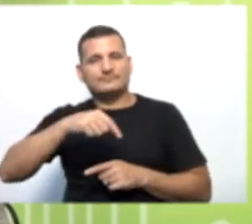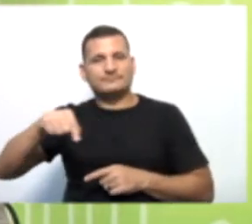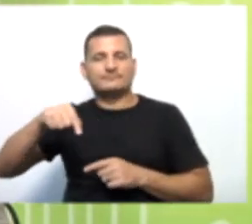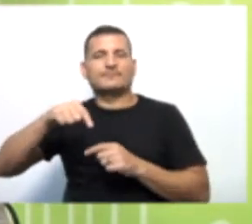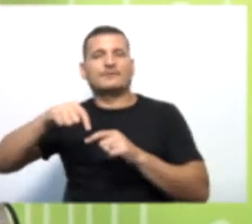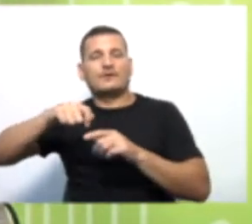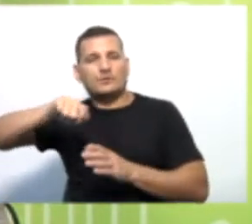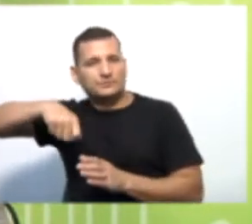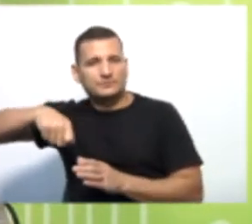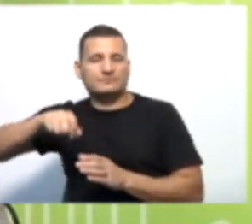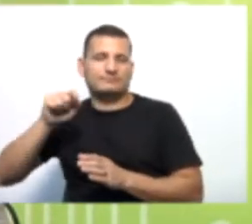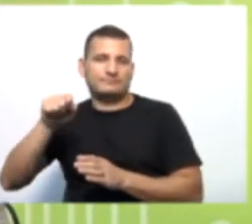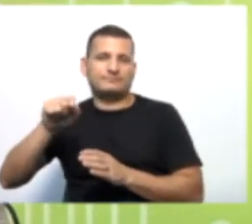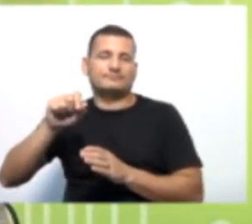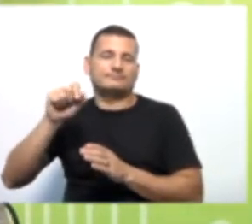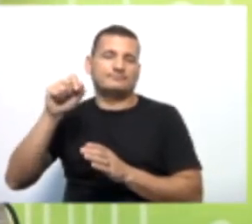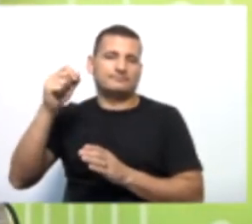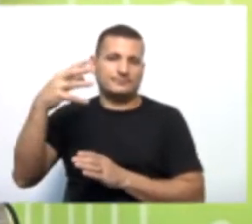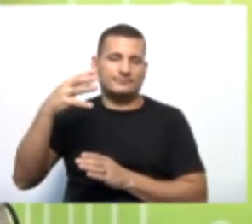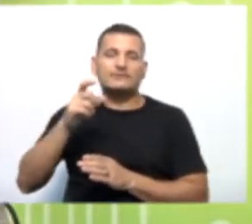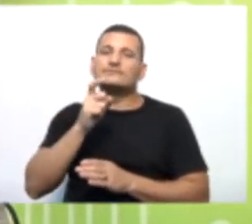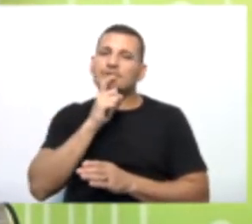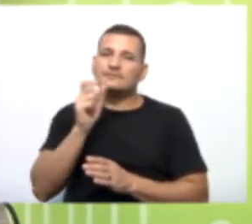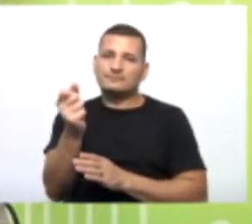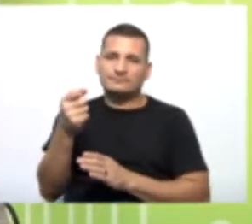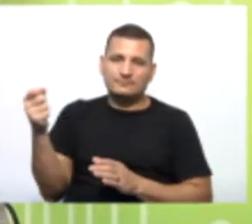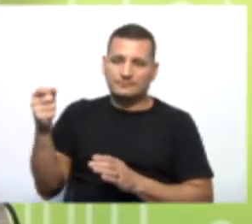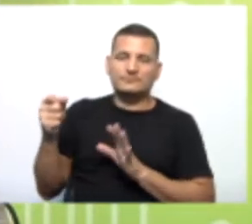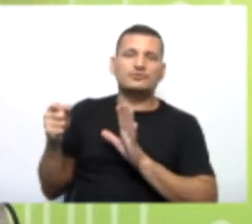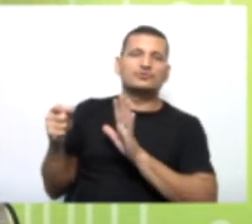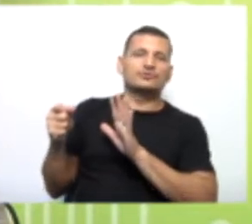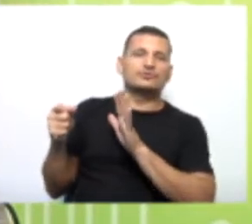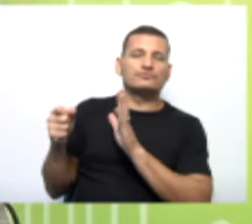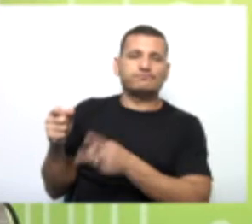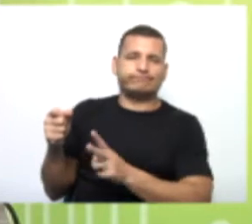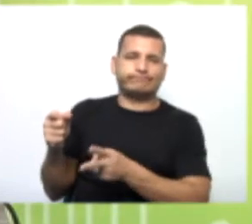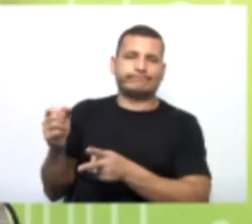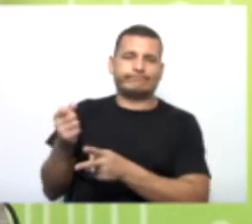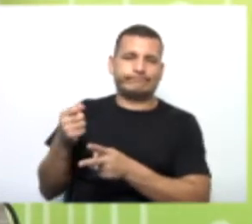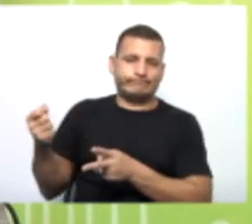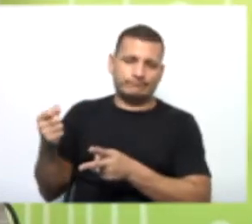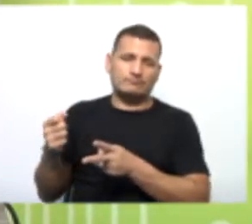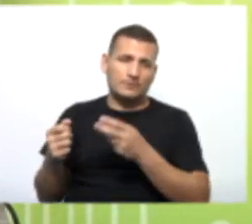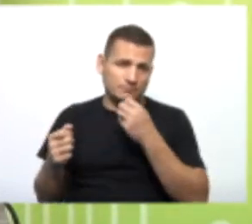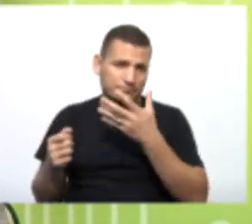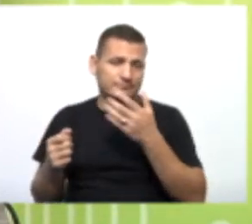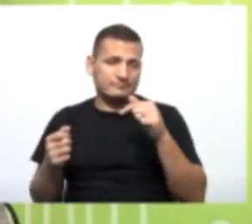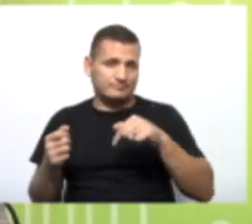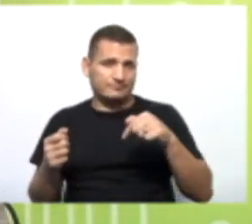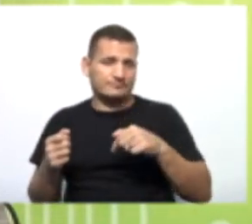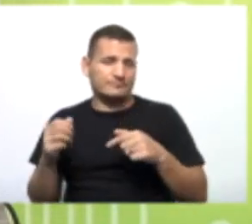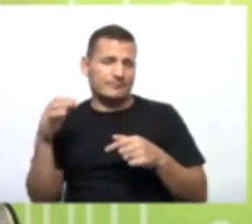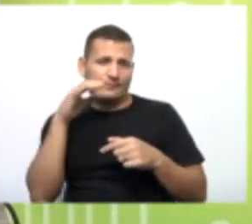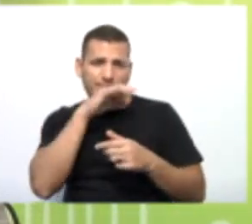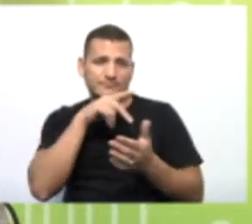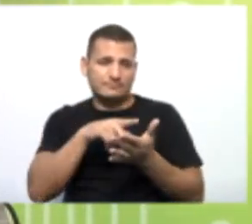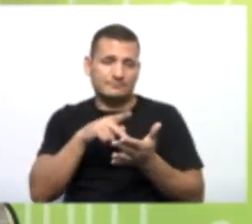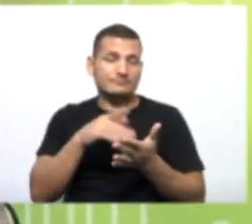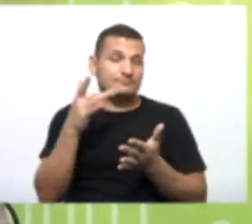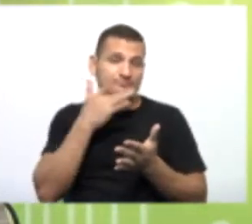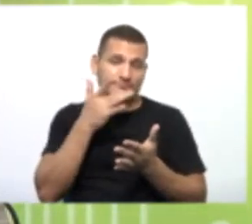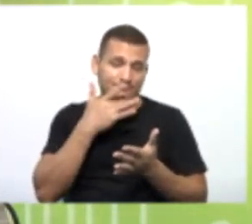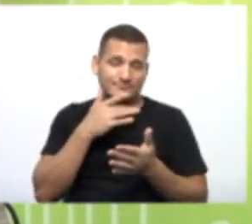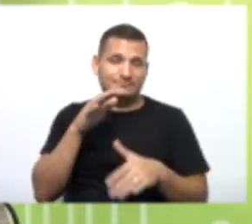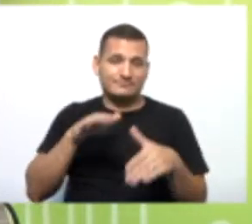cozinha, abriu a geladeira, ficou com a porta aberta na geladeira. Já pensou? Tudo bem, a gente mora num estado muito quente, não é? É até gostoso às vezes ficar